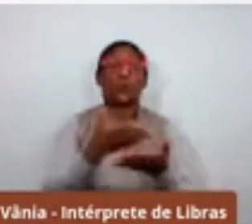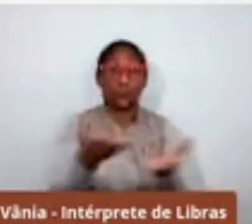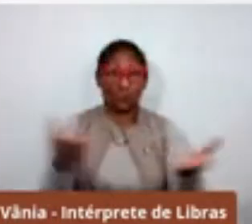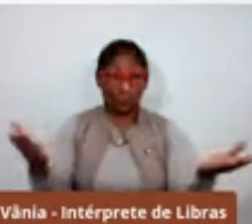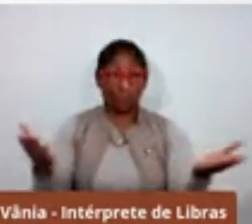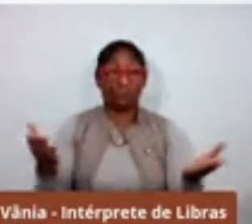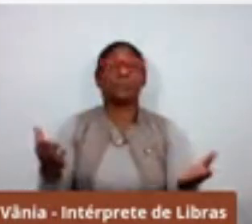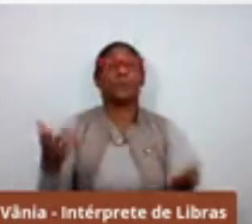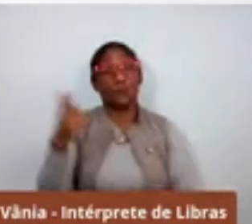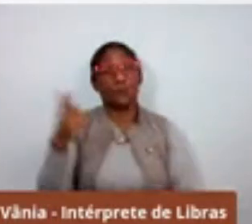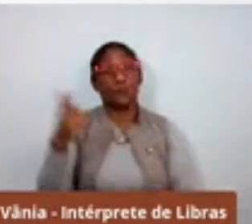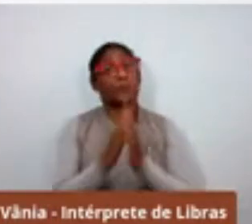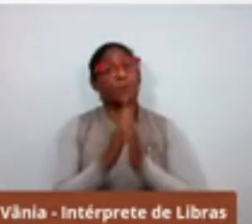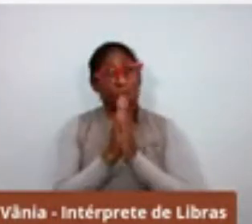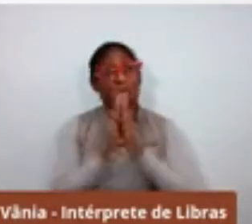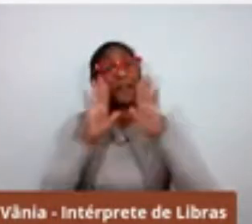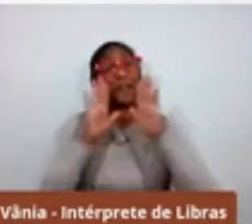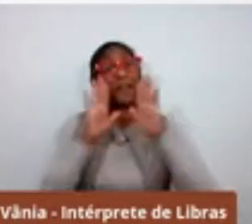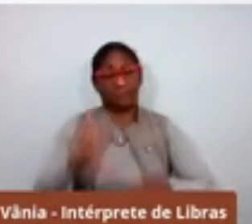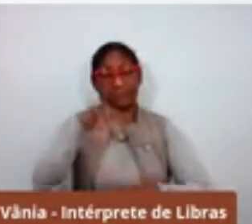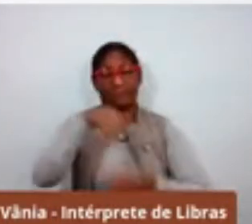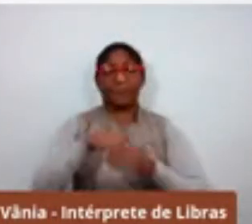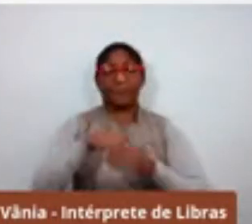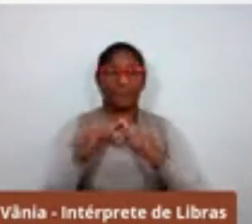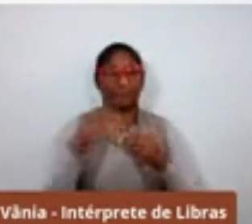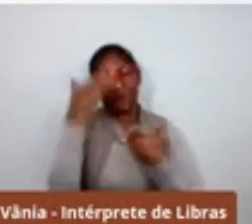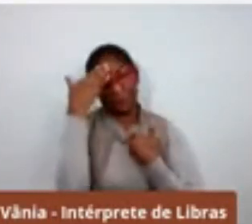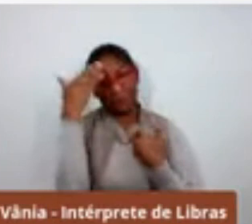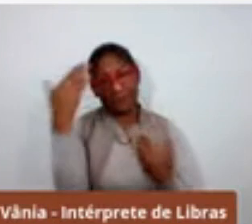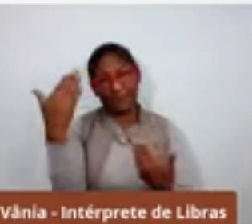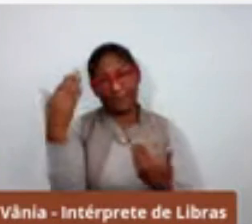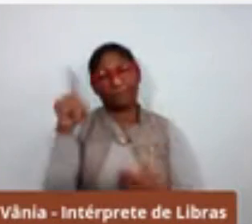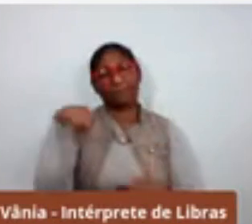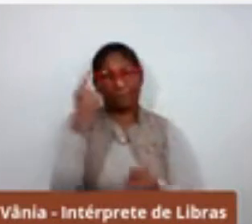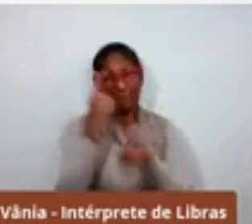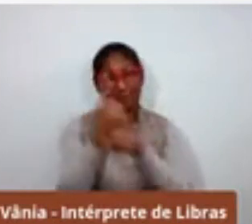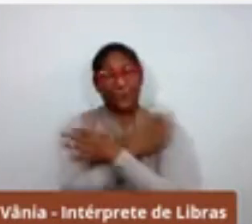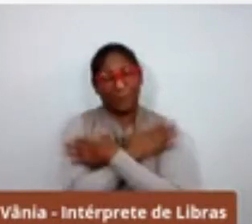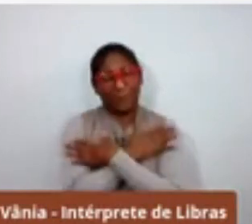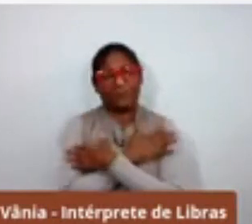renovo o nosso apelo. Se puder, fique em casa. Muito obrigado e até a próxima. Um abraço.